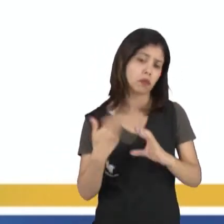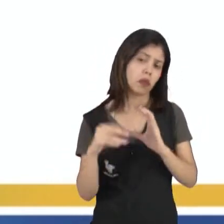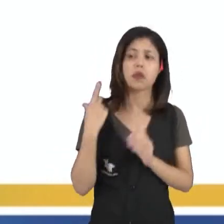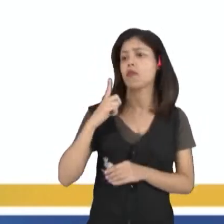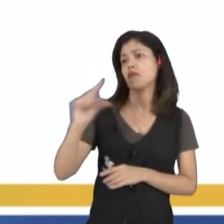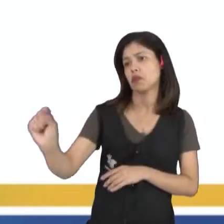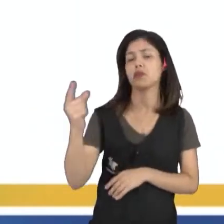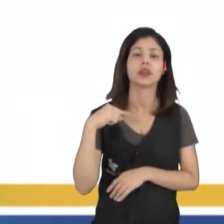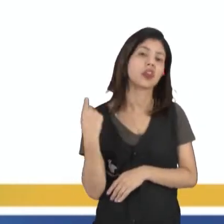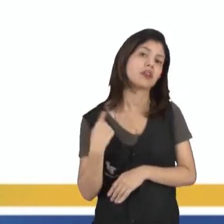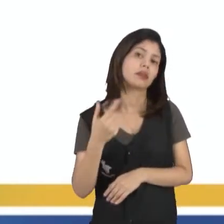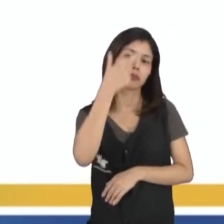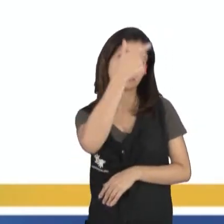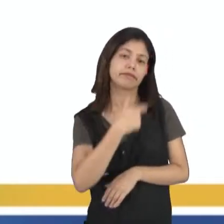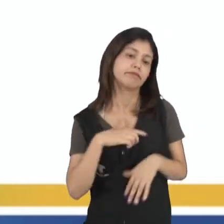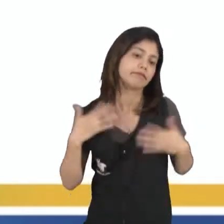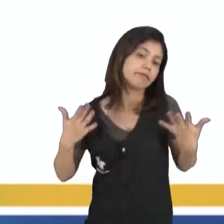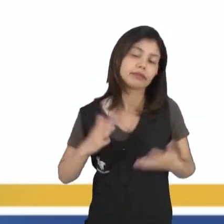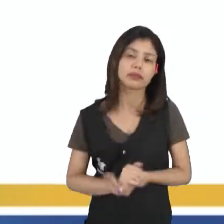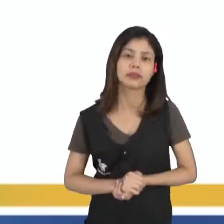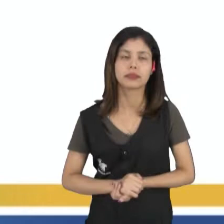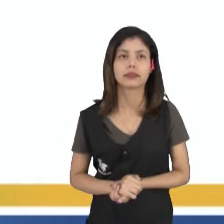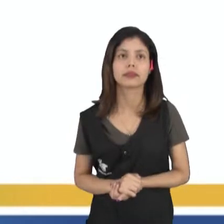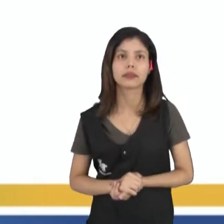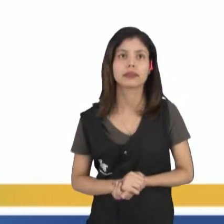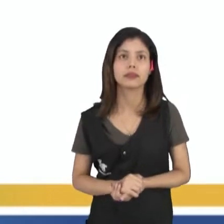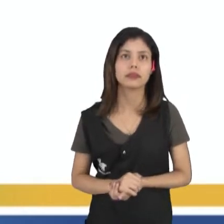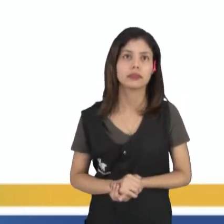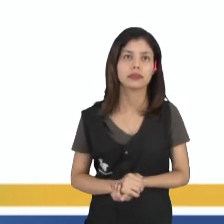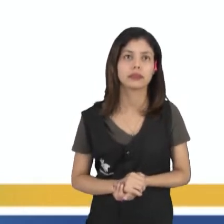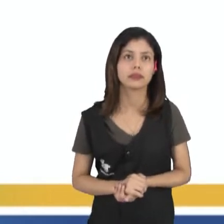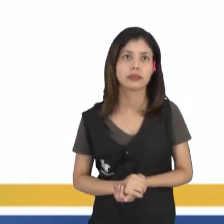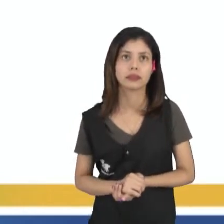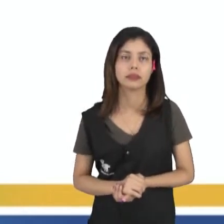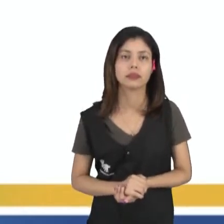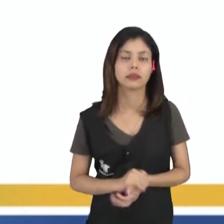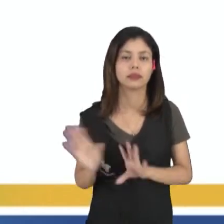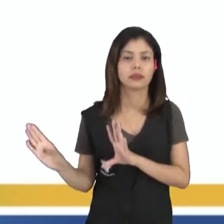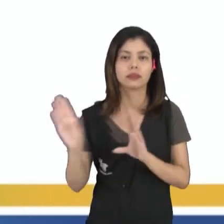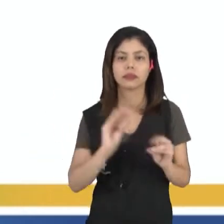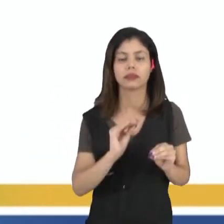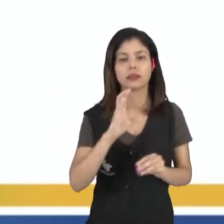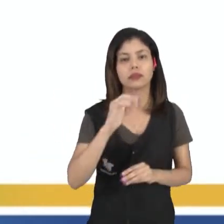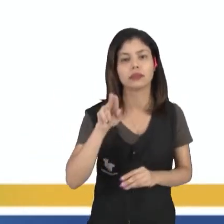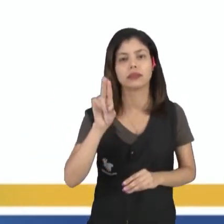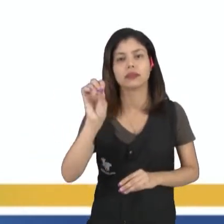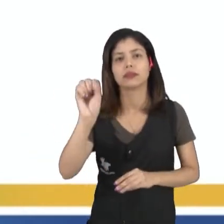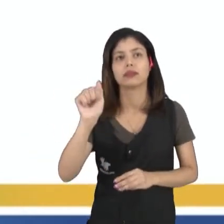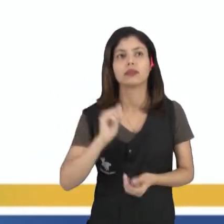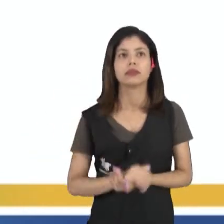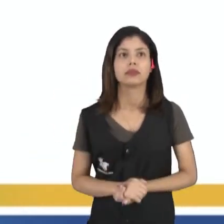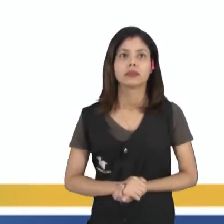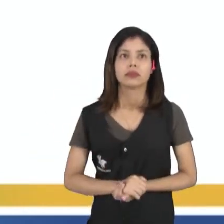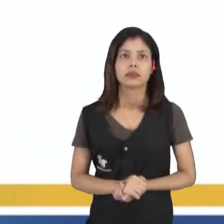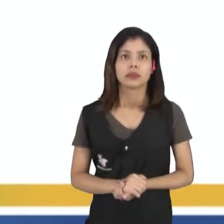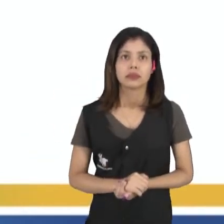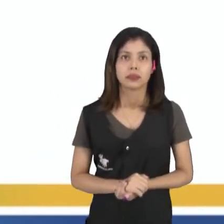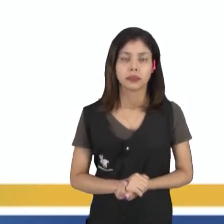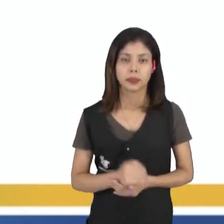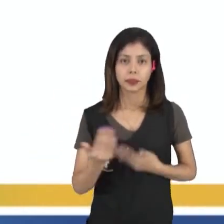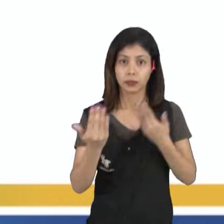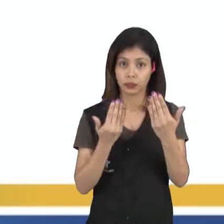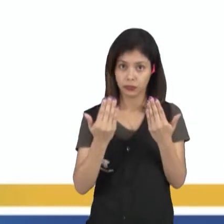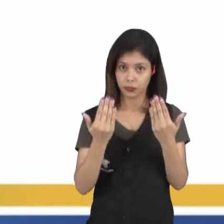e-mail, resolvi ir à empresa pessoalmente. Né? É uma causa. Trouxe aí um efeito para ela, né? E a oração